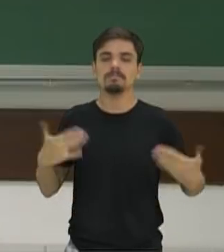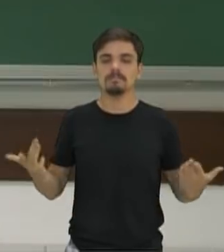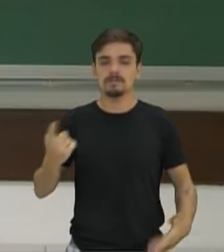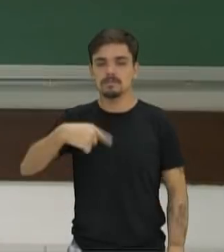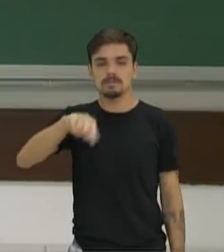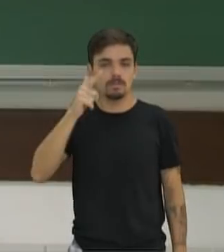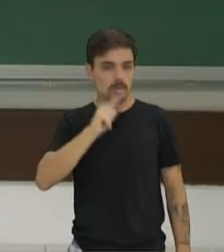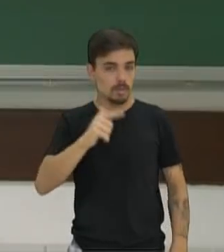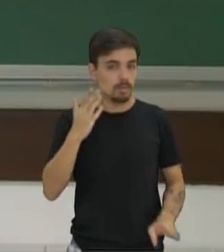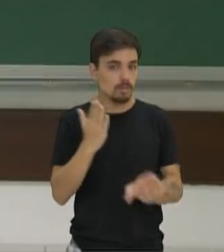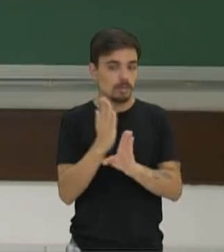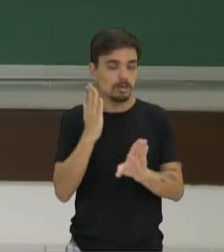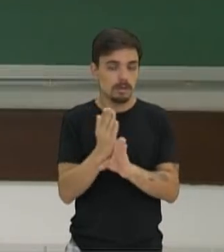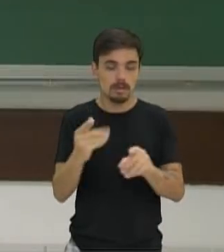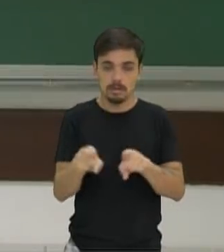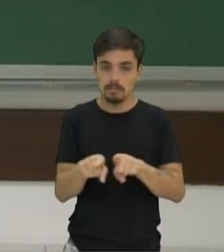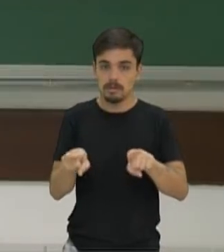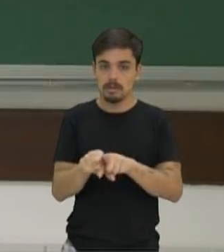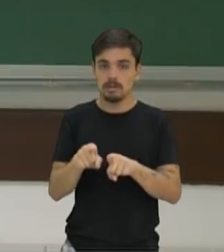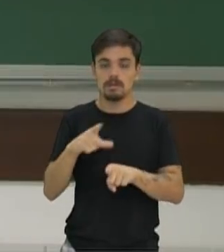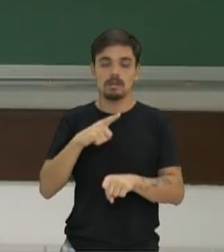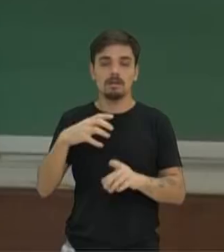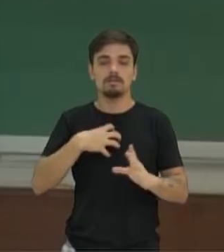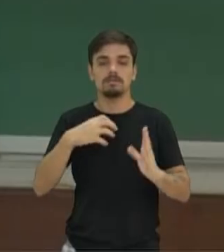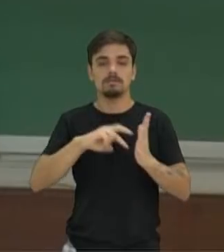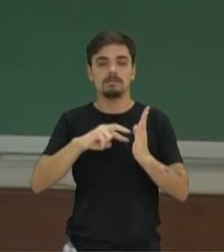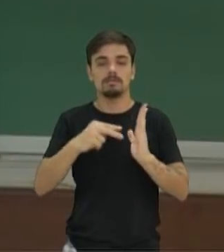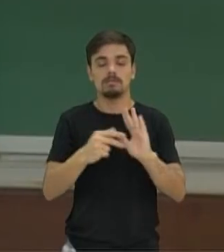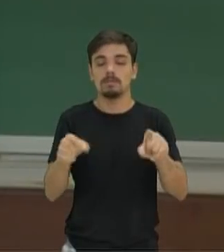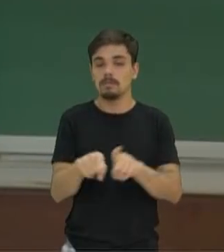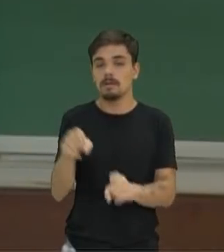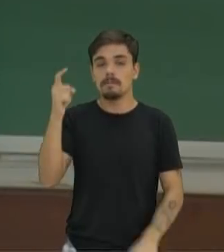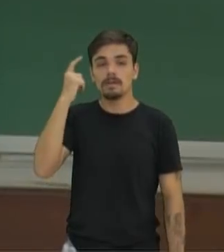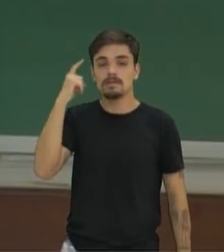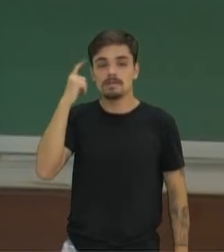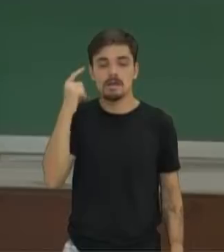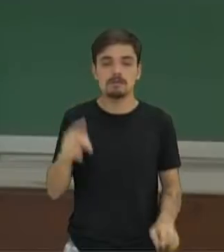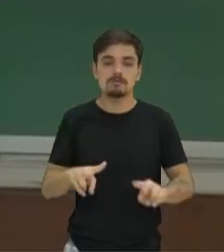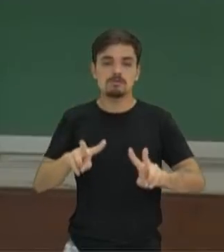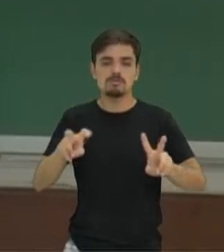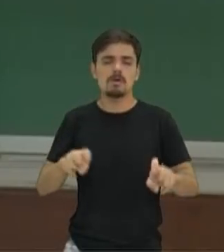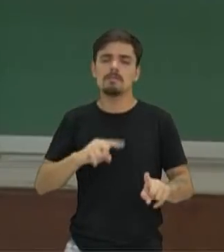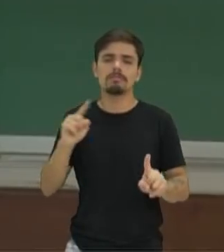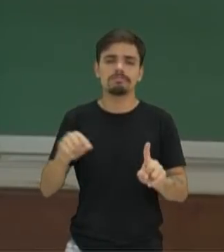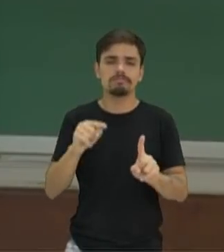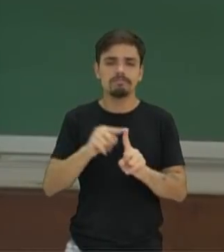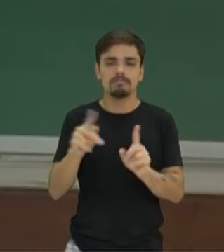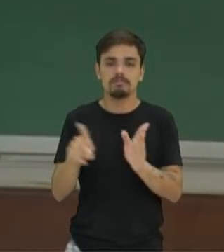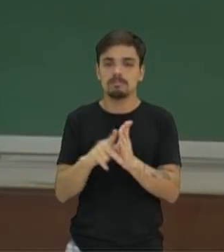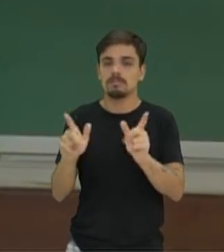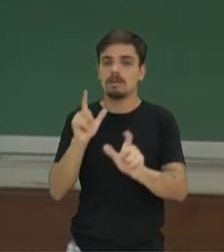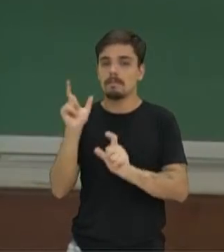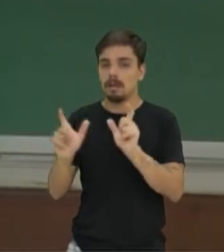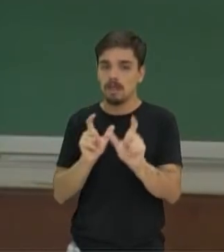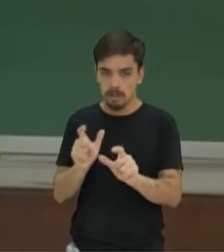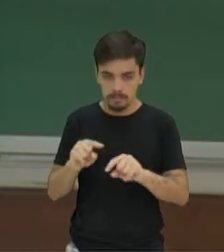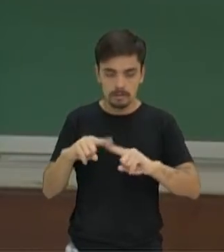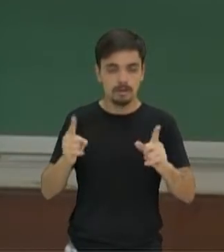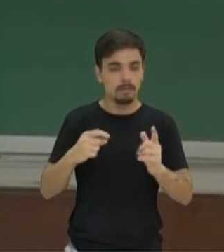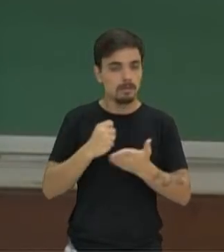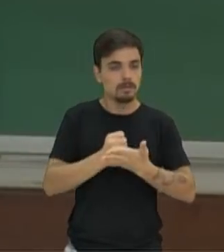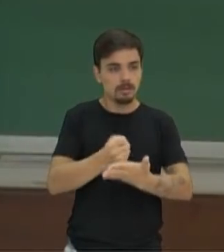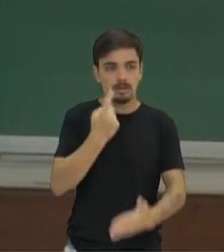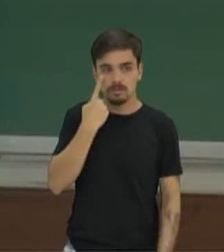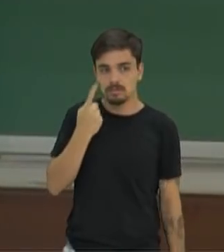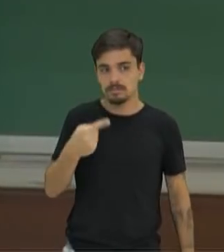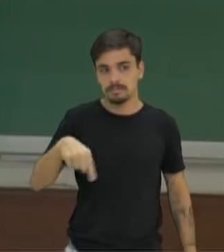Então, conseguiram reconhecer aí o sentido, pensaram sobre a função dessas palavras? Para ajudá-los, eu trouxe a